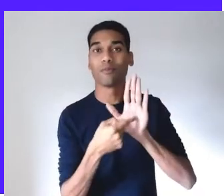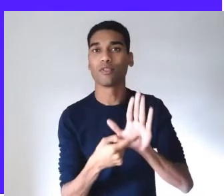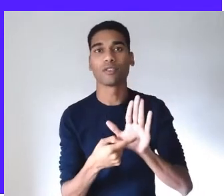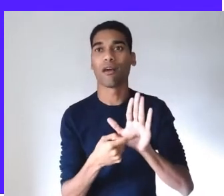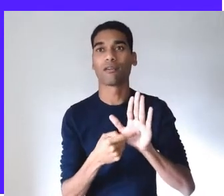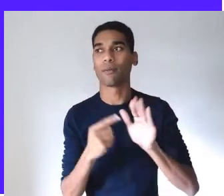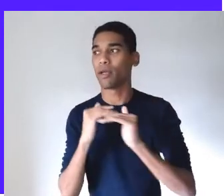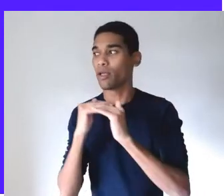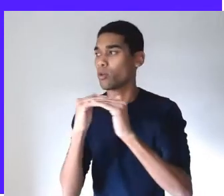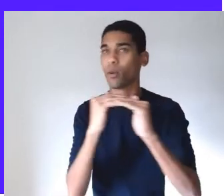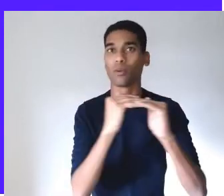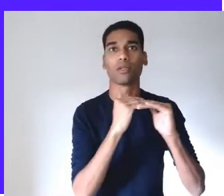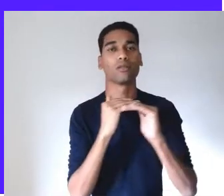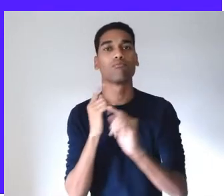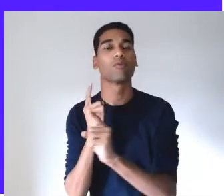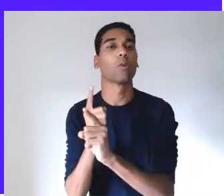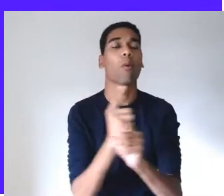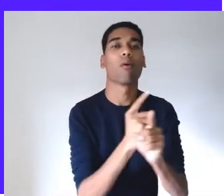debate.